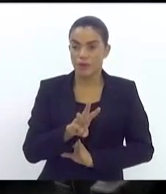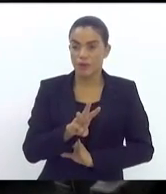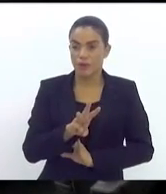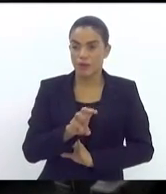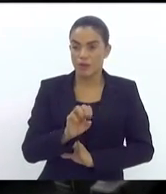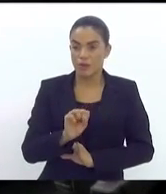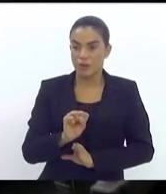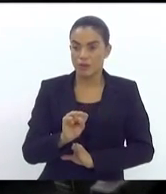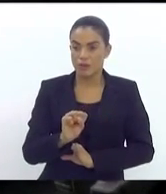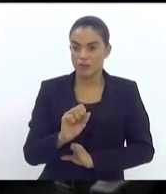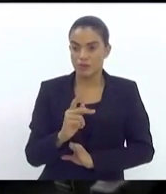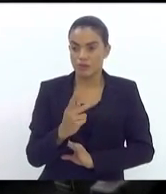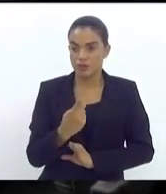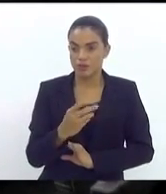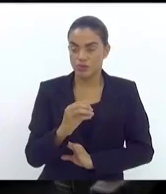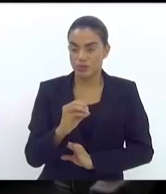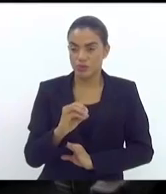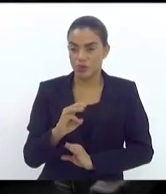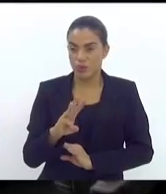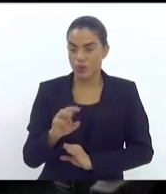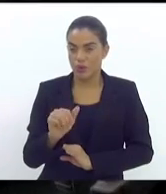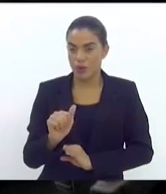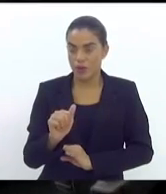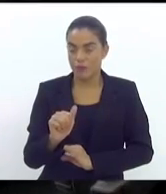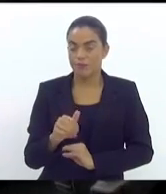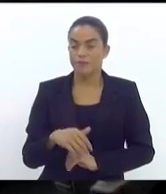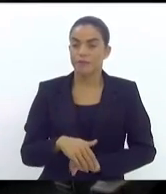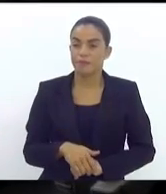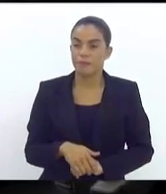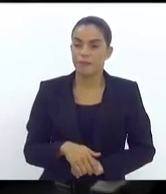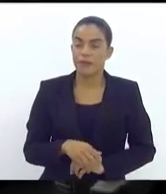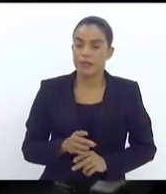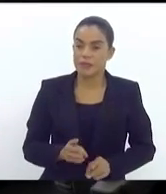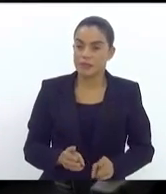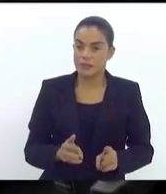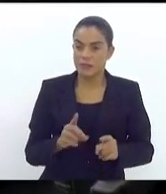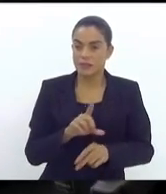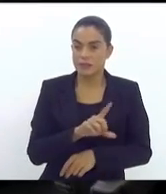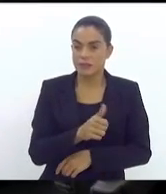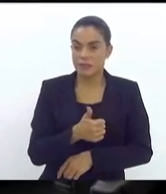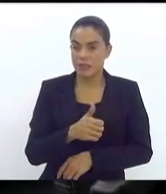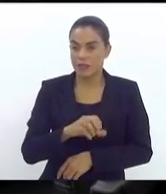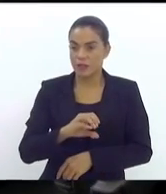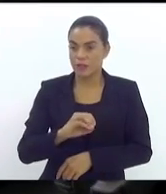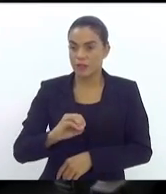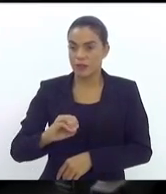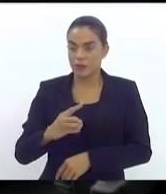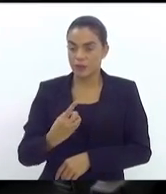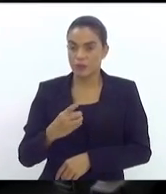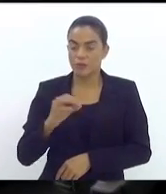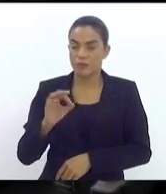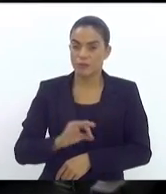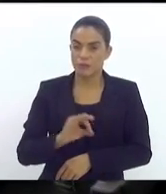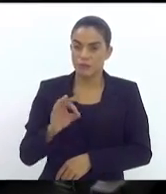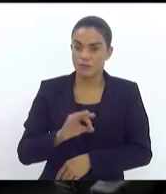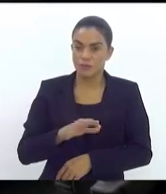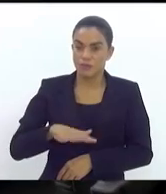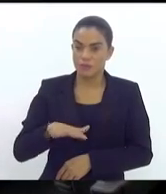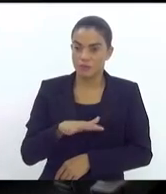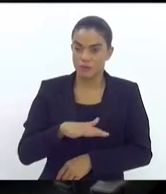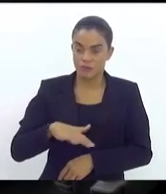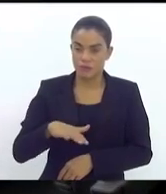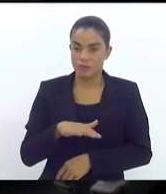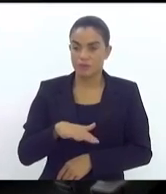Vou voltar para falar o que é o tal show-up. Sempre em 118 casos ou ocasionalmente em relação ao uso do